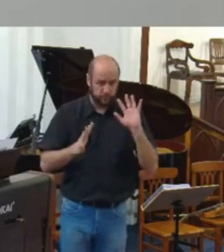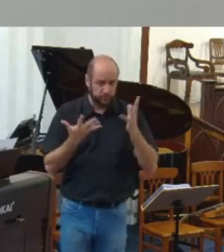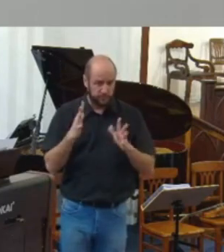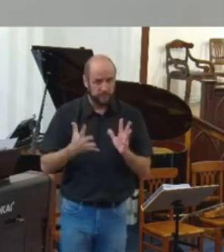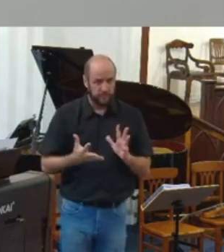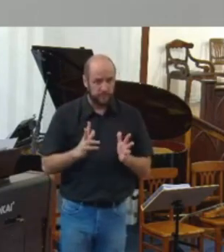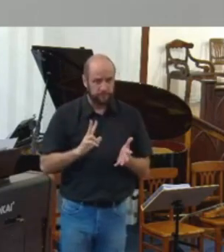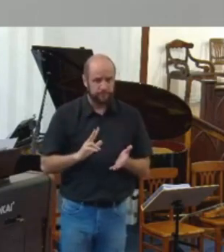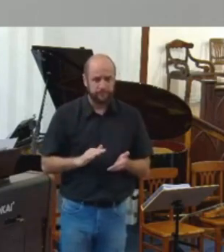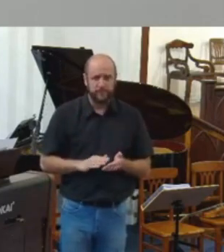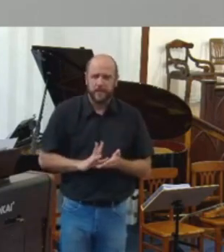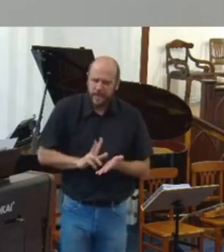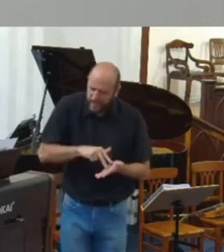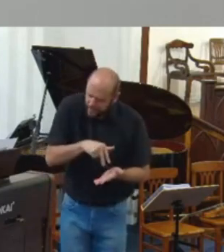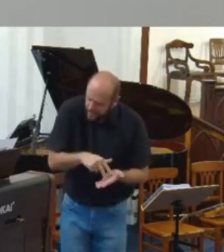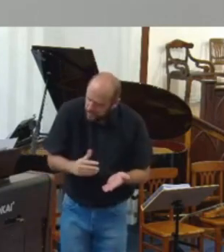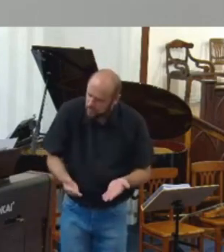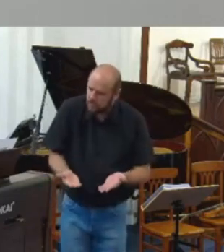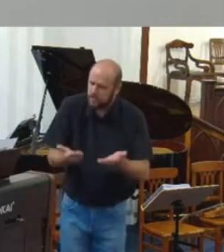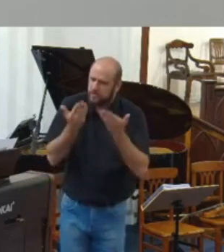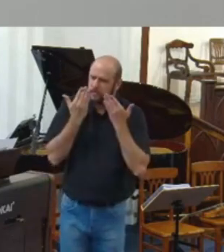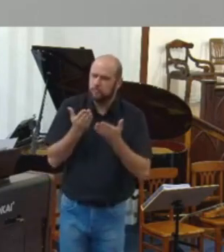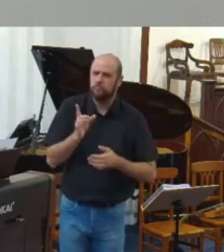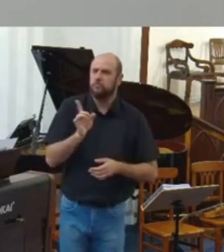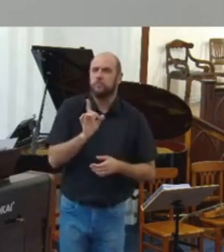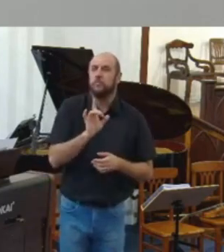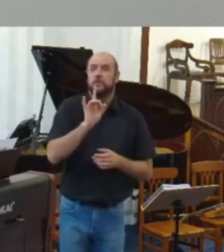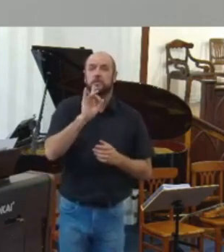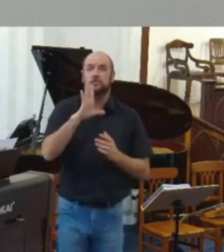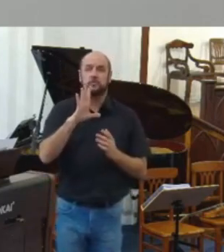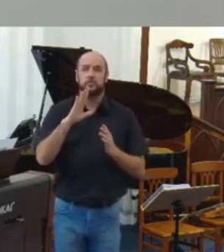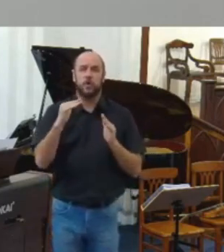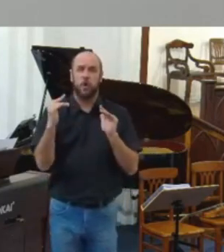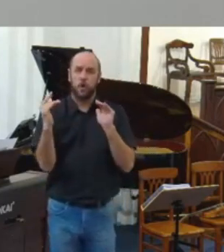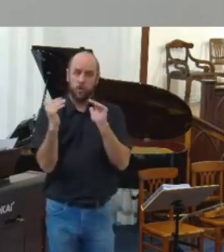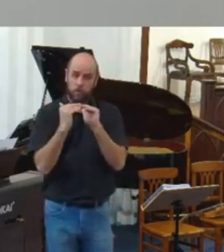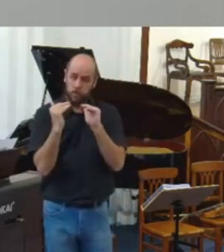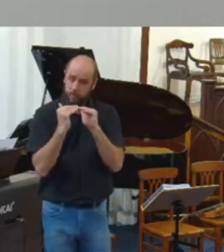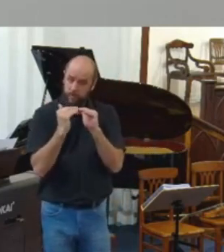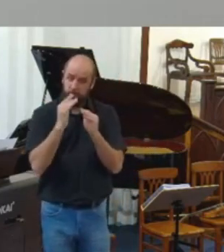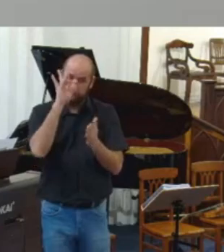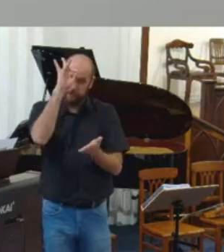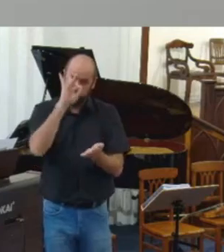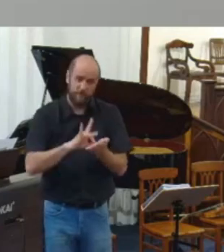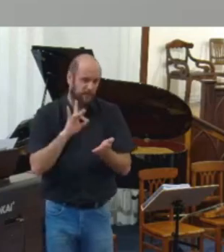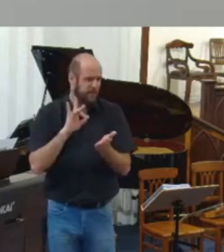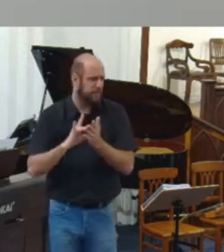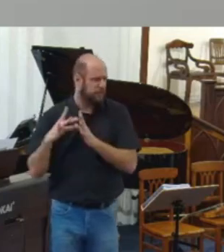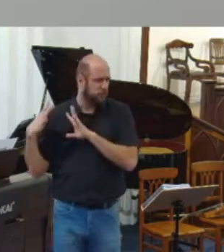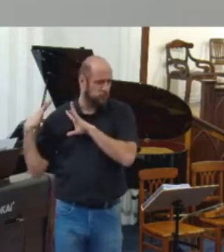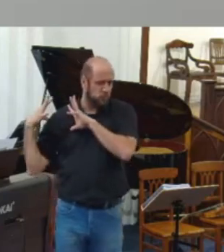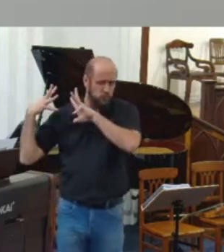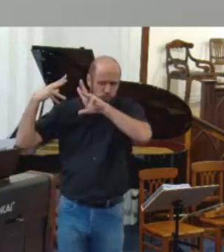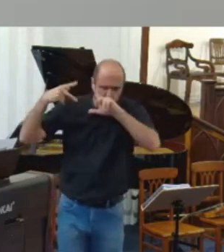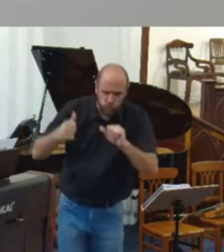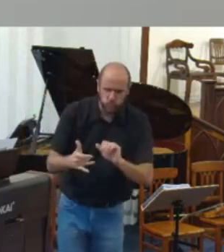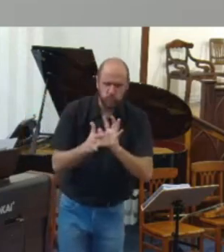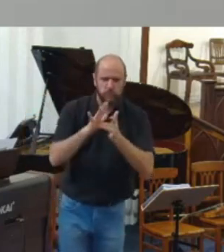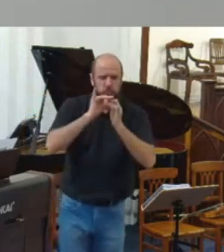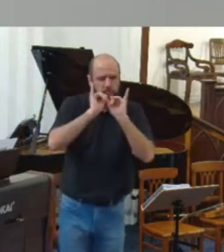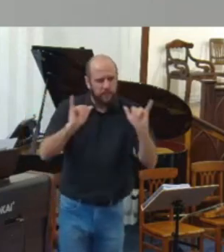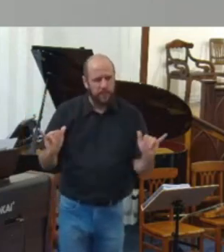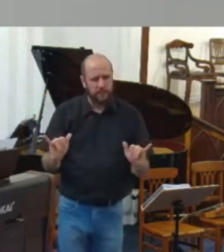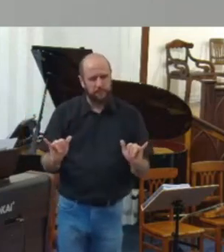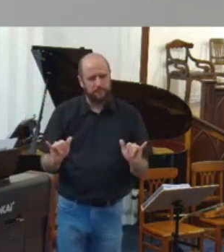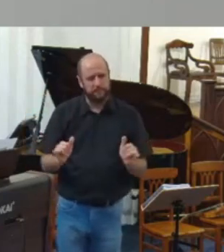neste domingo, não apenas confirma a veracidade de tudo quanto Cristo